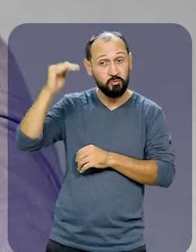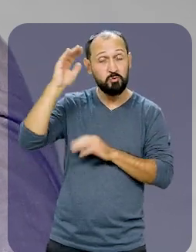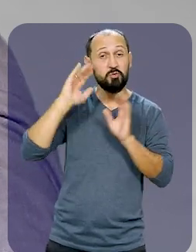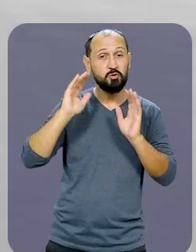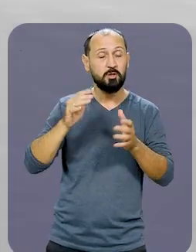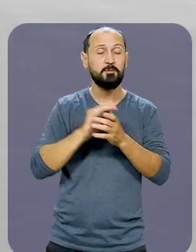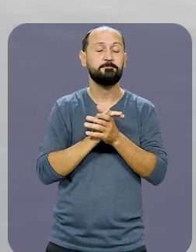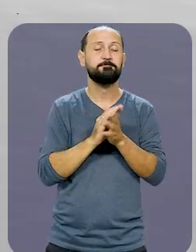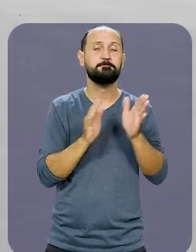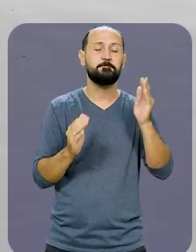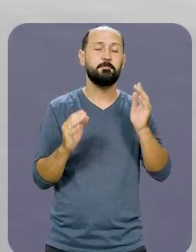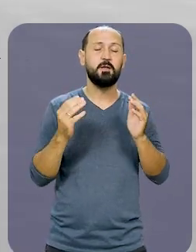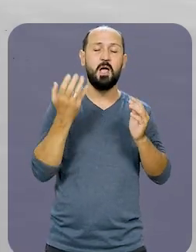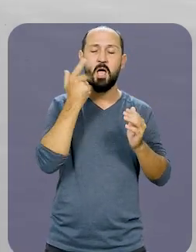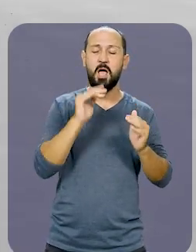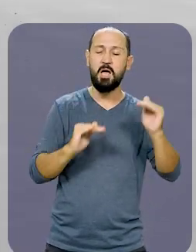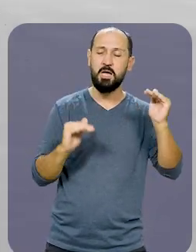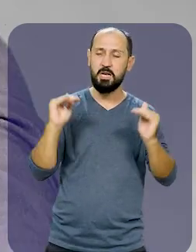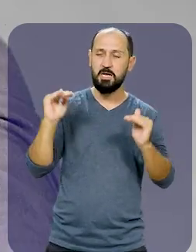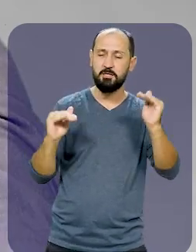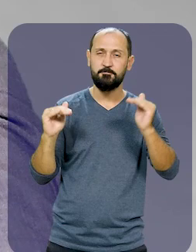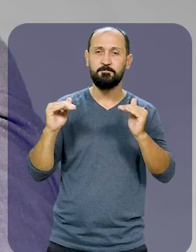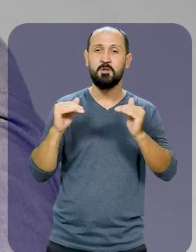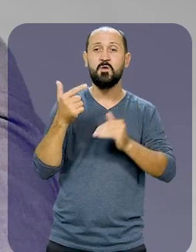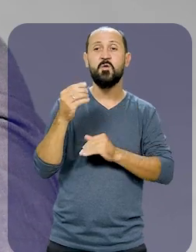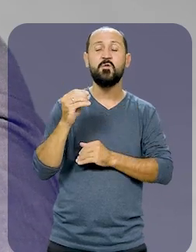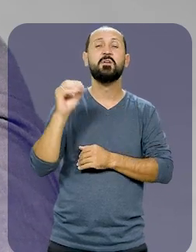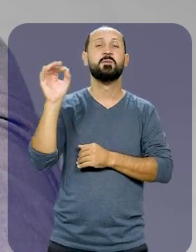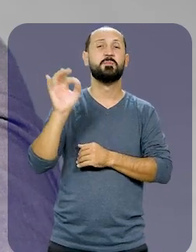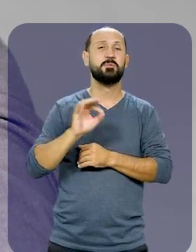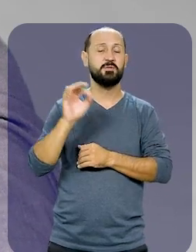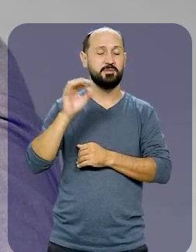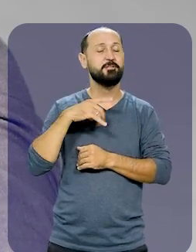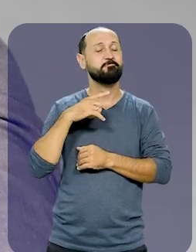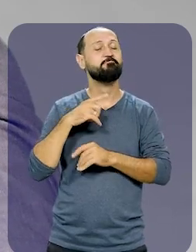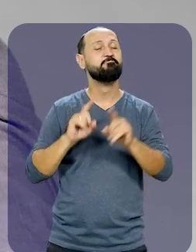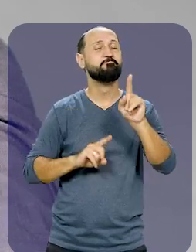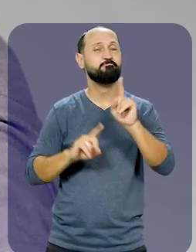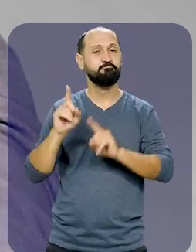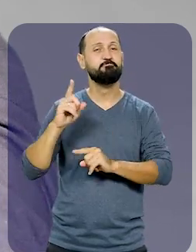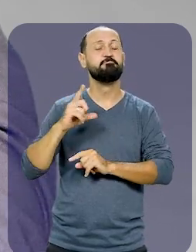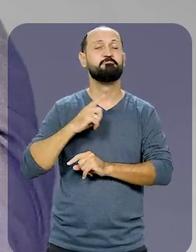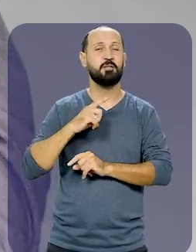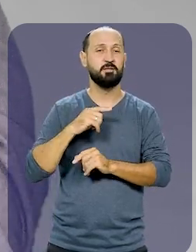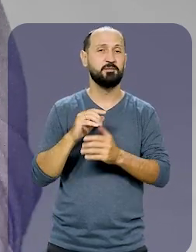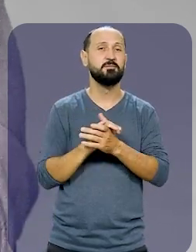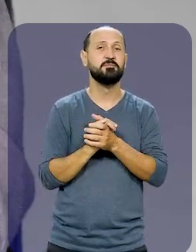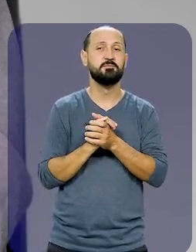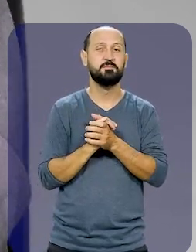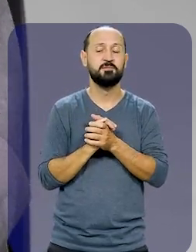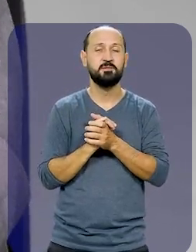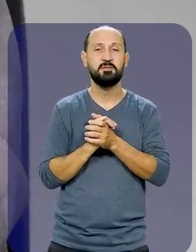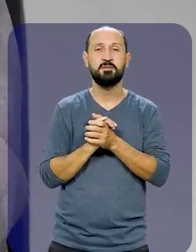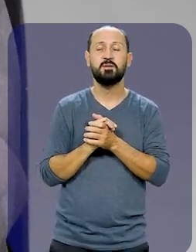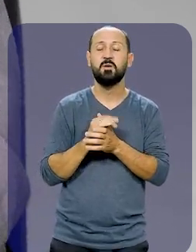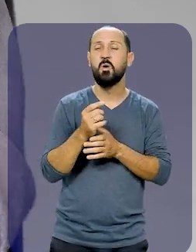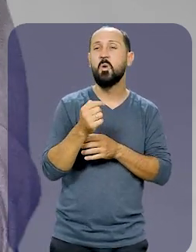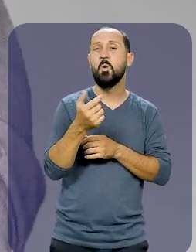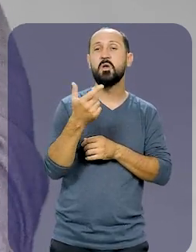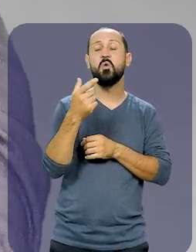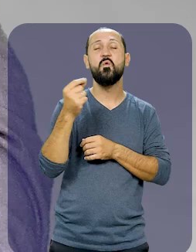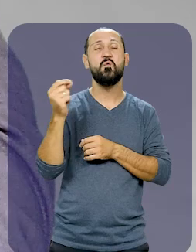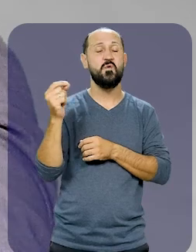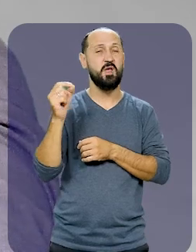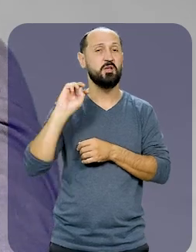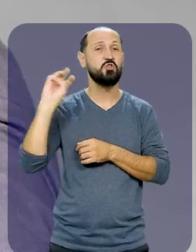adultos. Entre crianças e adolescentes, 20% de prevalência. De 100 milhões, são quase